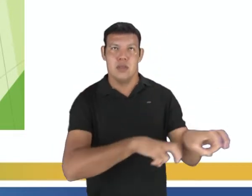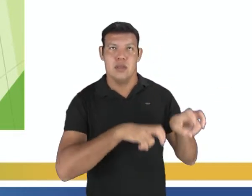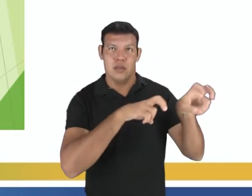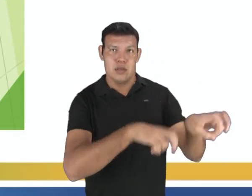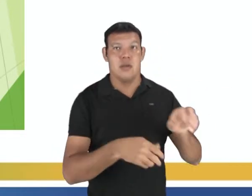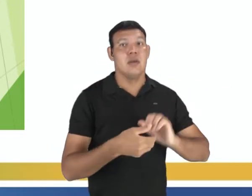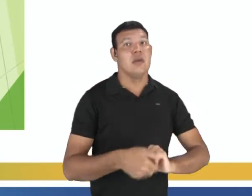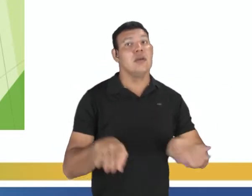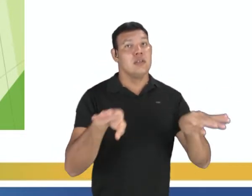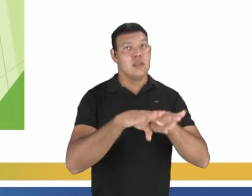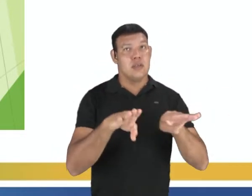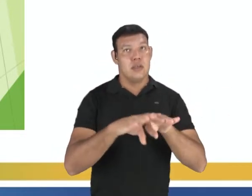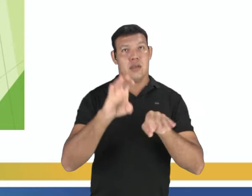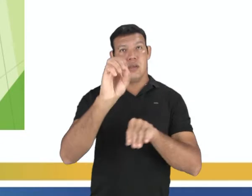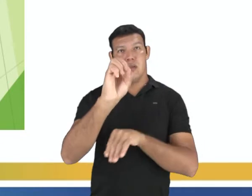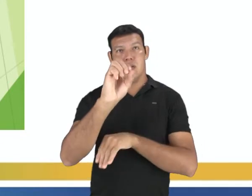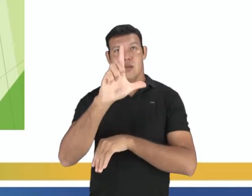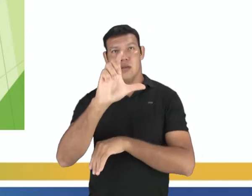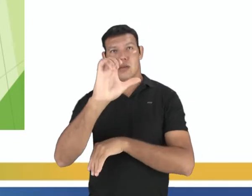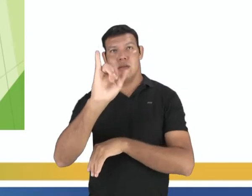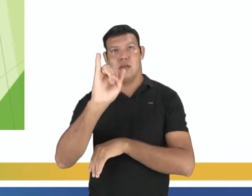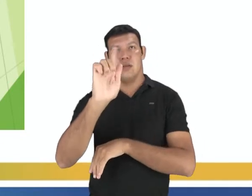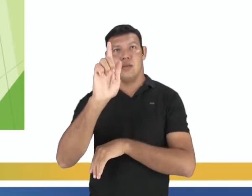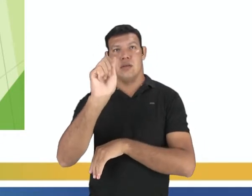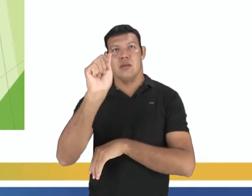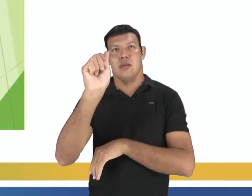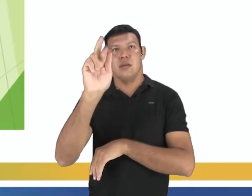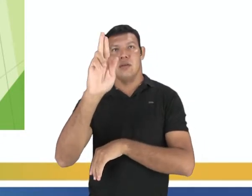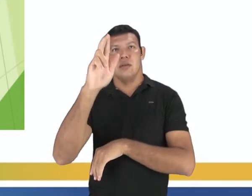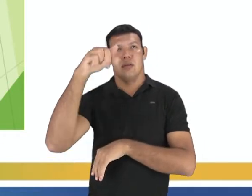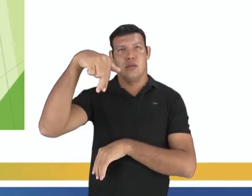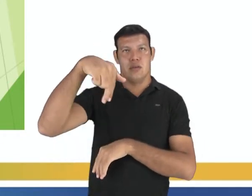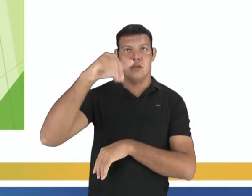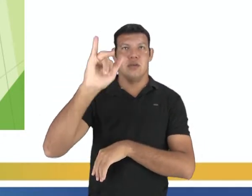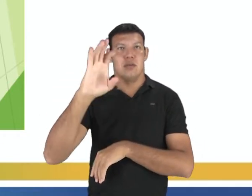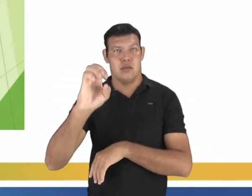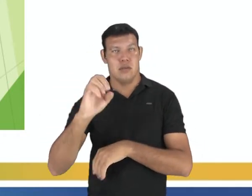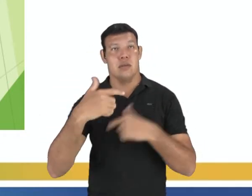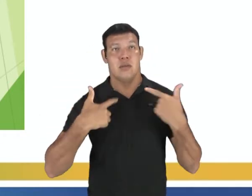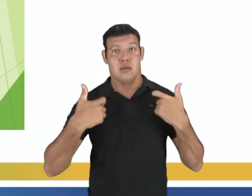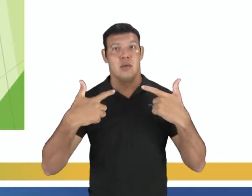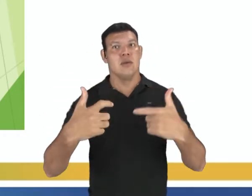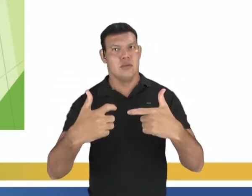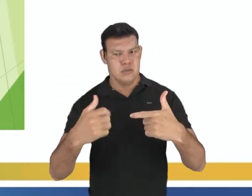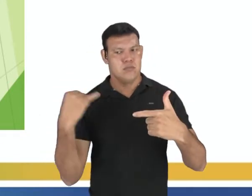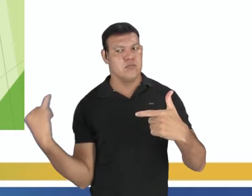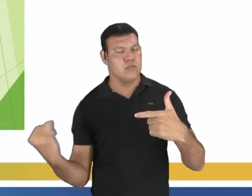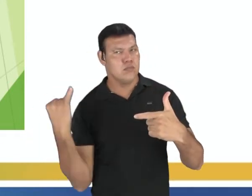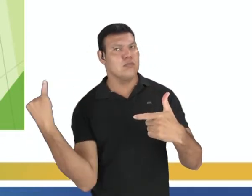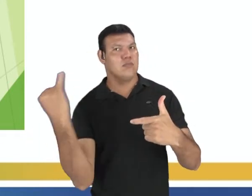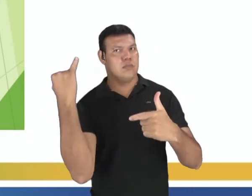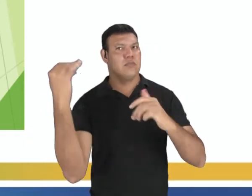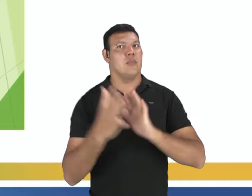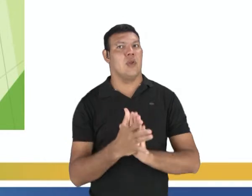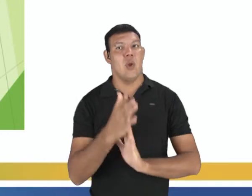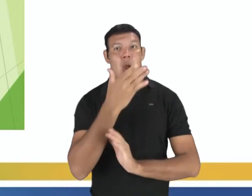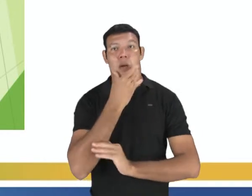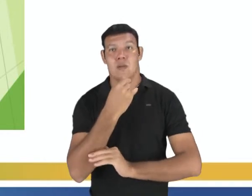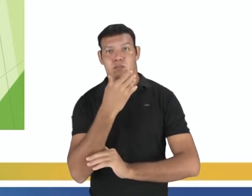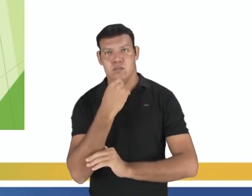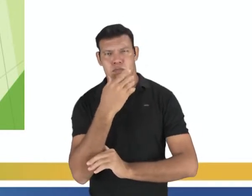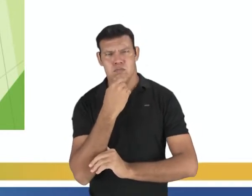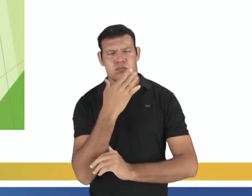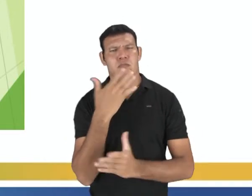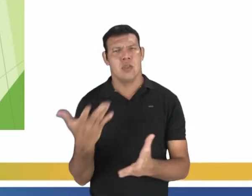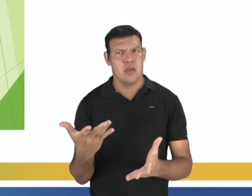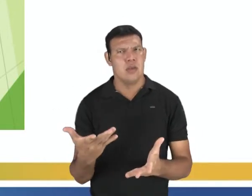Porque como era cidade militar, aí a guerra era levada muito em consideração, né? Os homens, eles tinham que